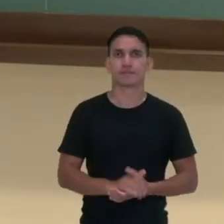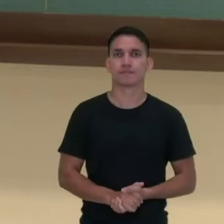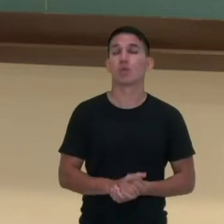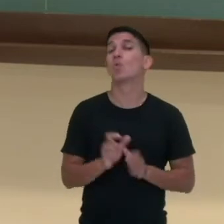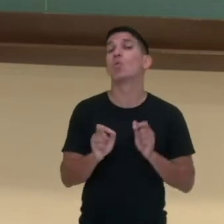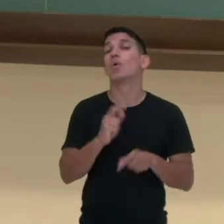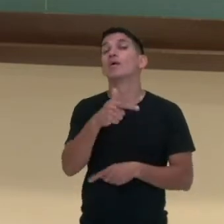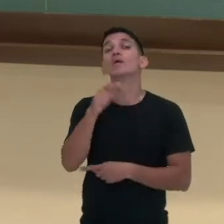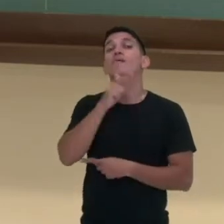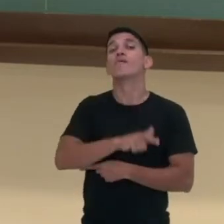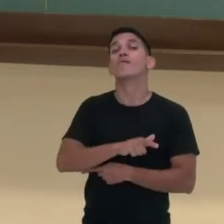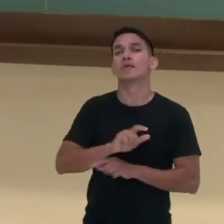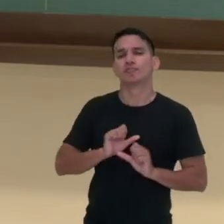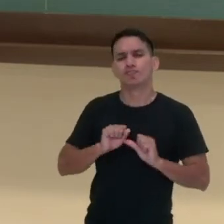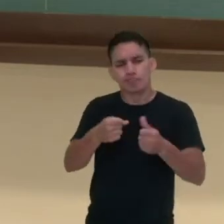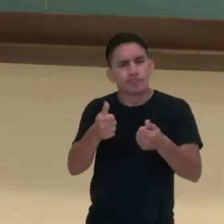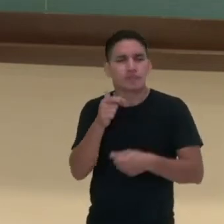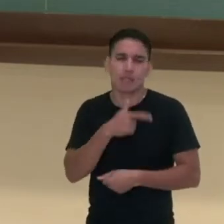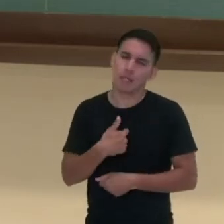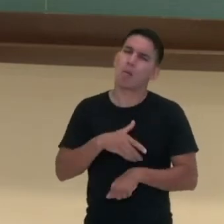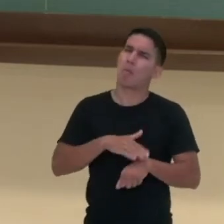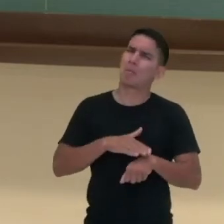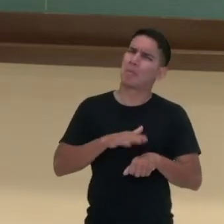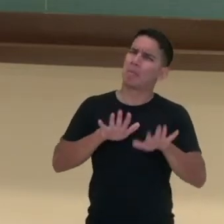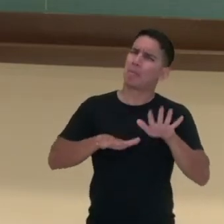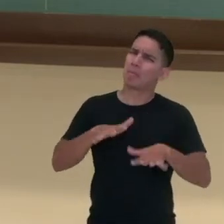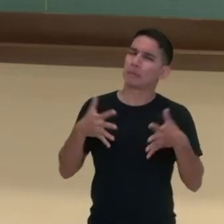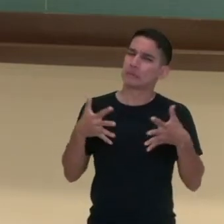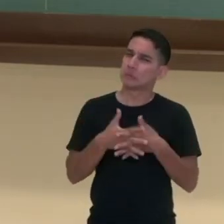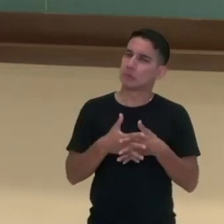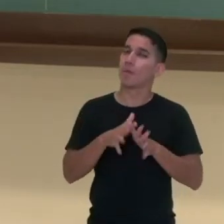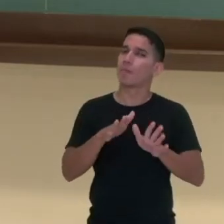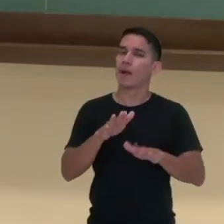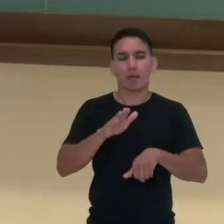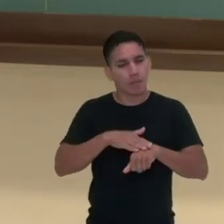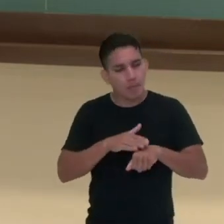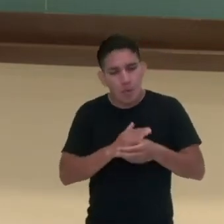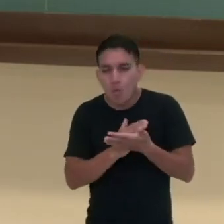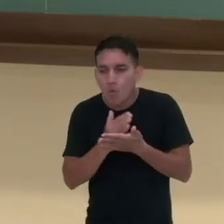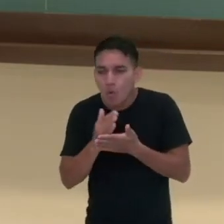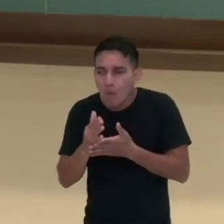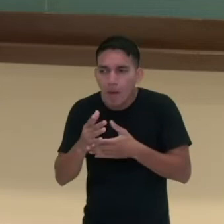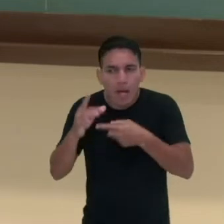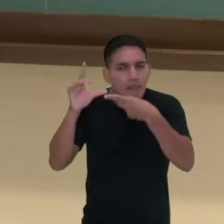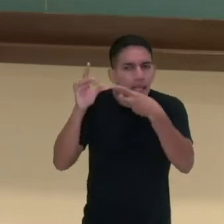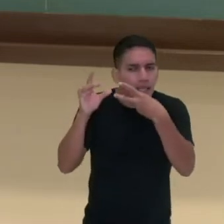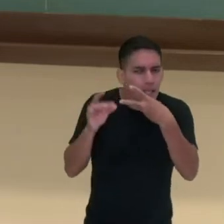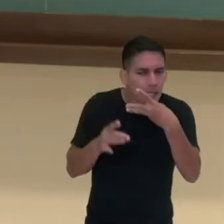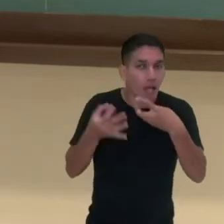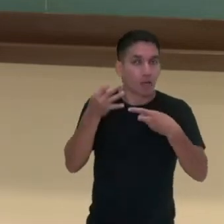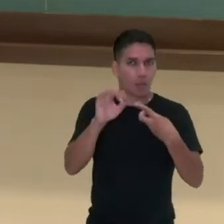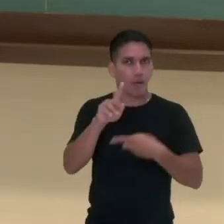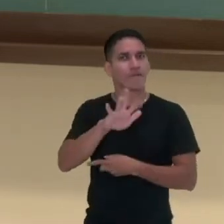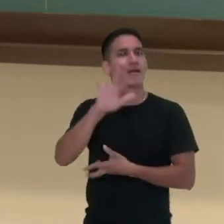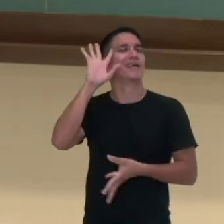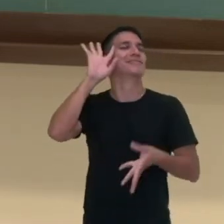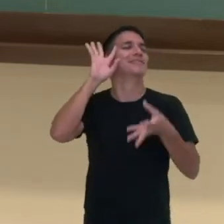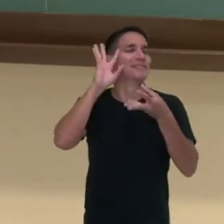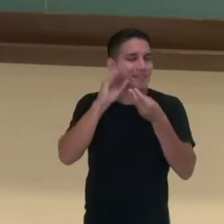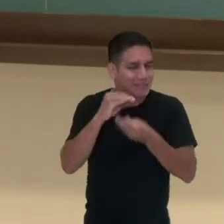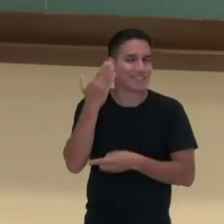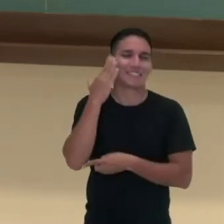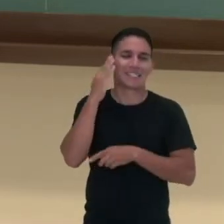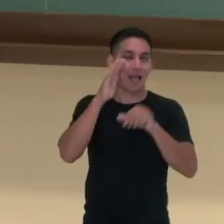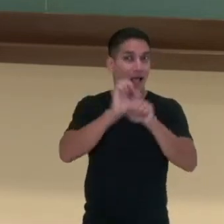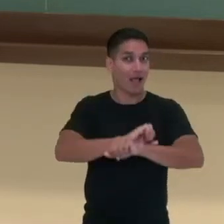o que vocês conseguirem. No momento eu sei que está parecendo meio difícil, mas quando vocês forem acompanhar a correção, vocês vão conseguir ver